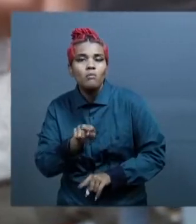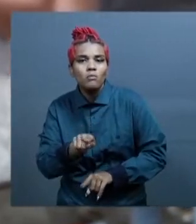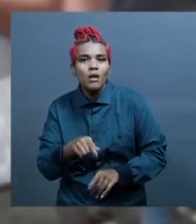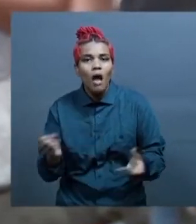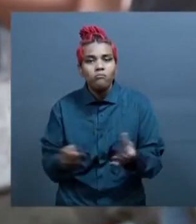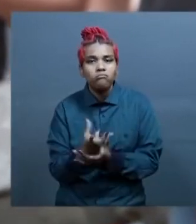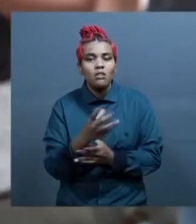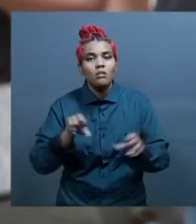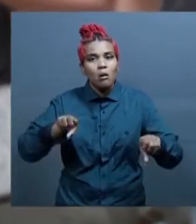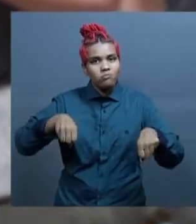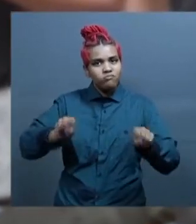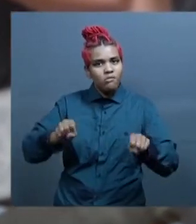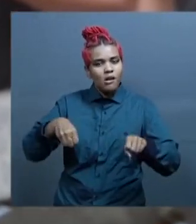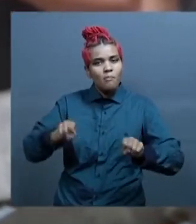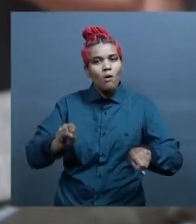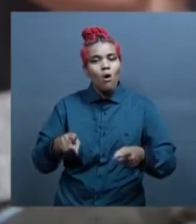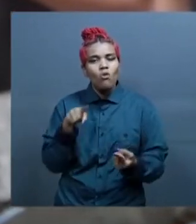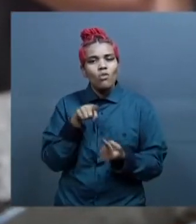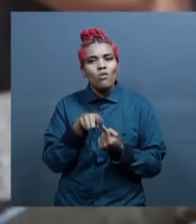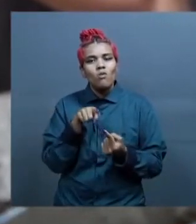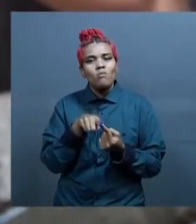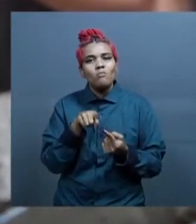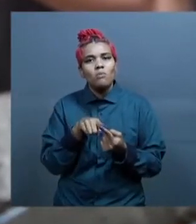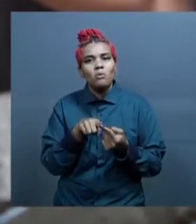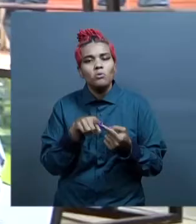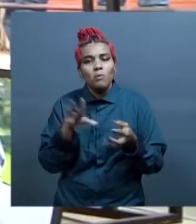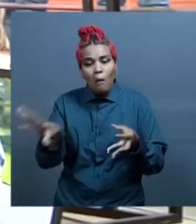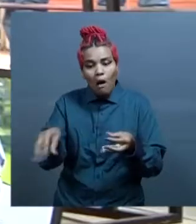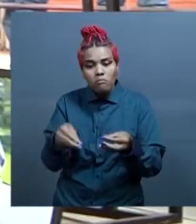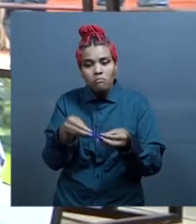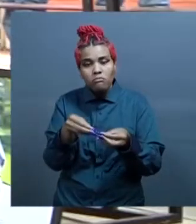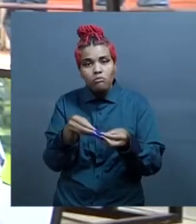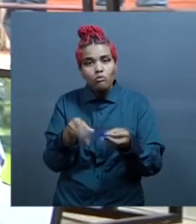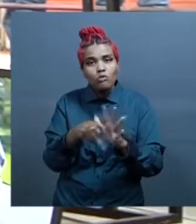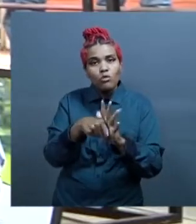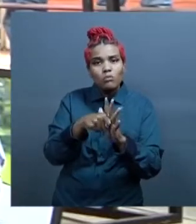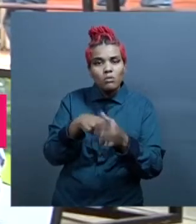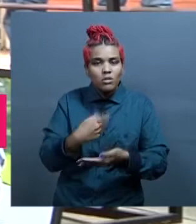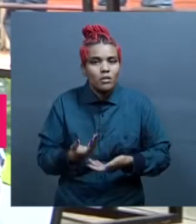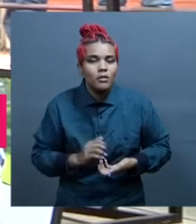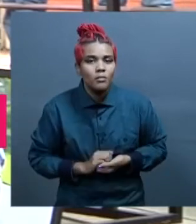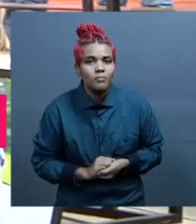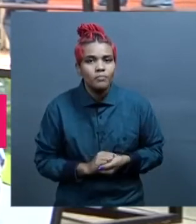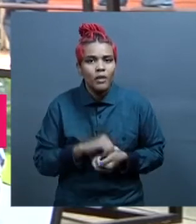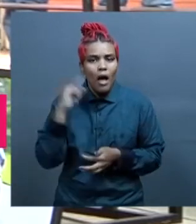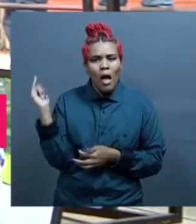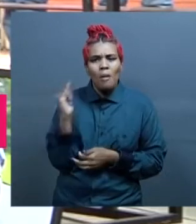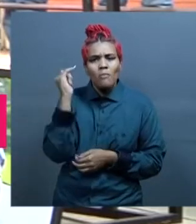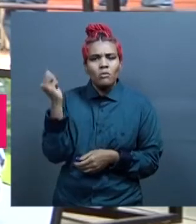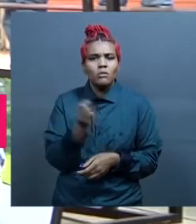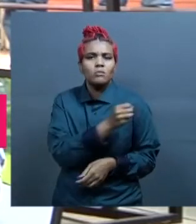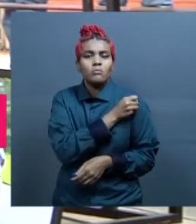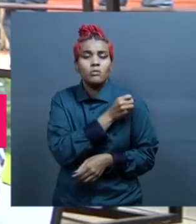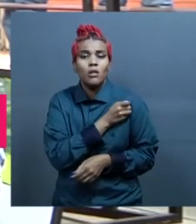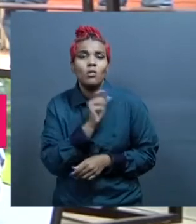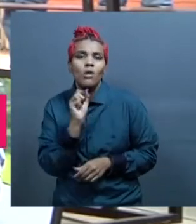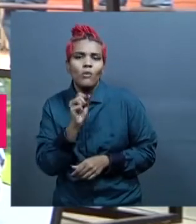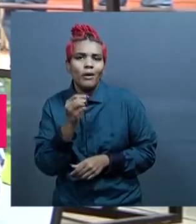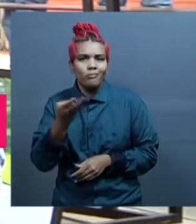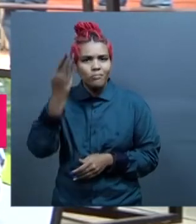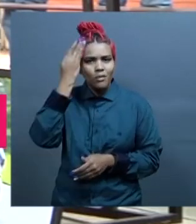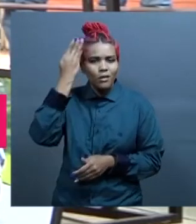moto é um dos pontos que mais agrega no projeto a principal importância para os alunos né do ponto de vista acadêmico